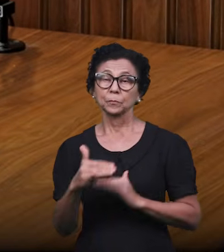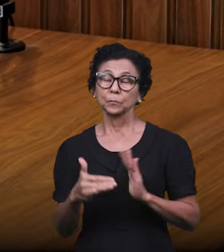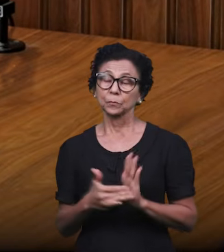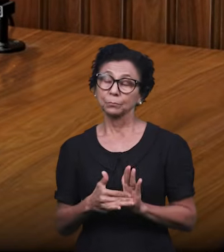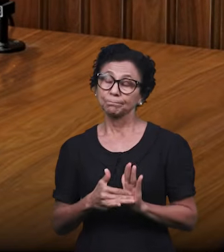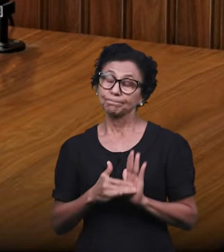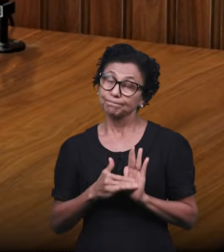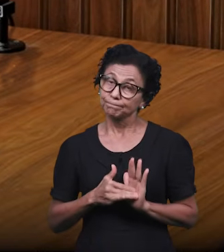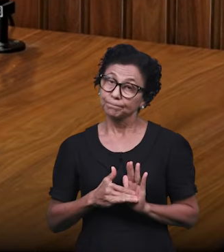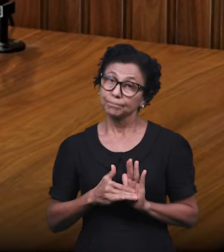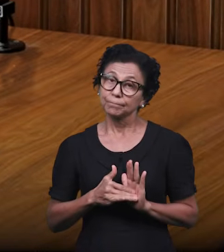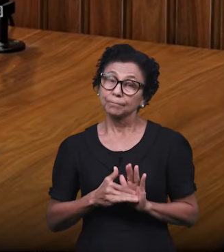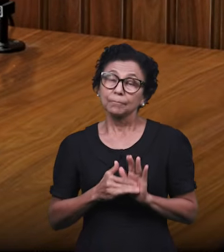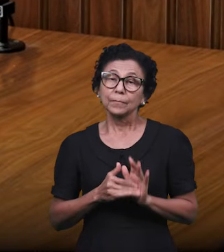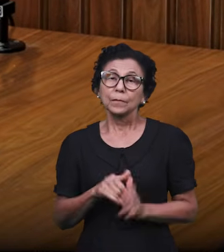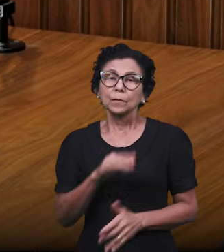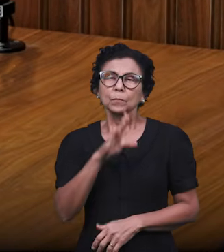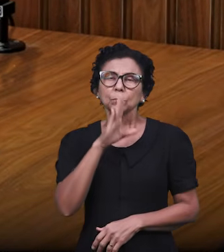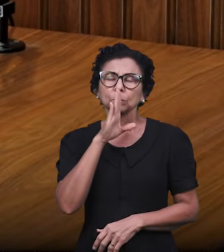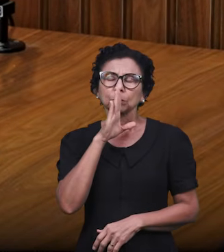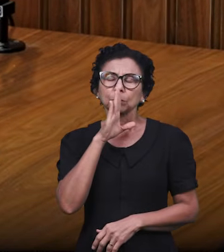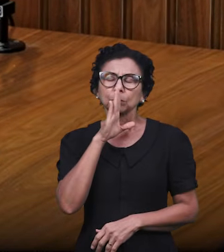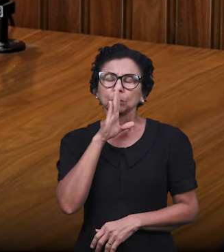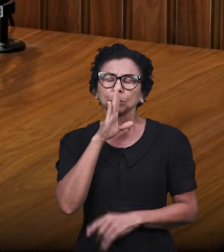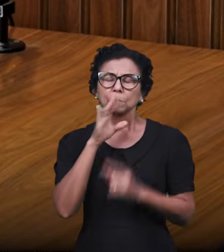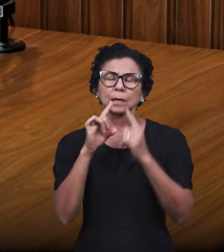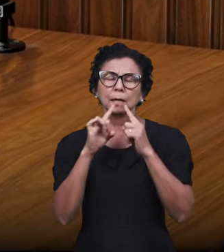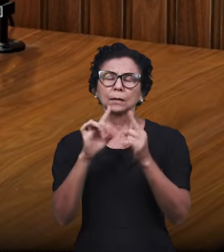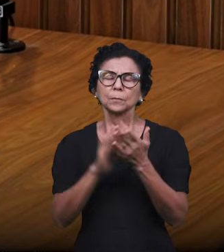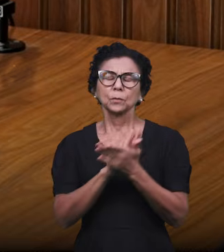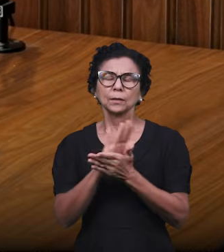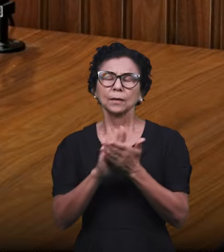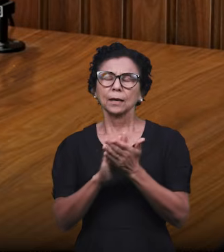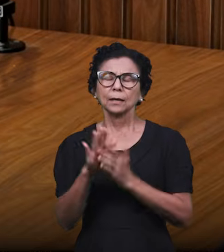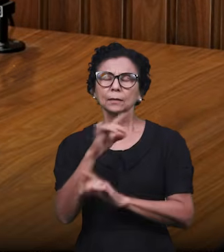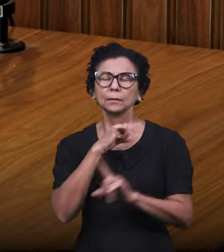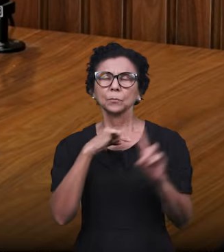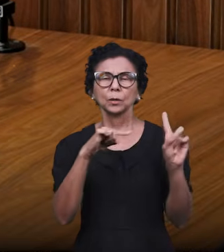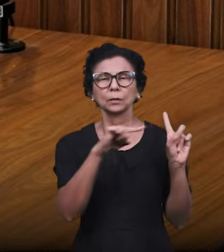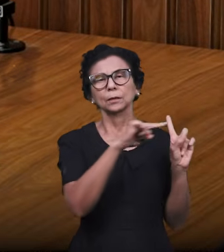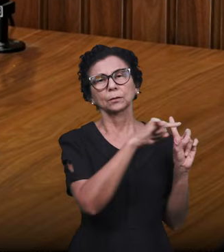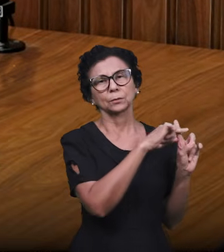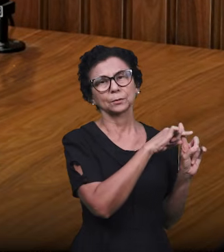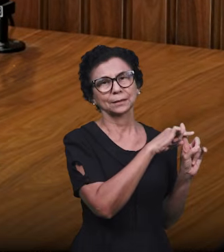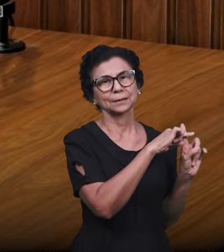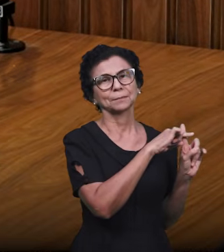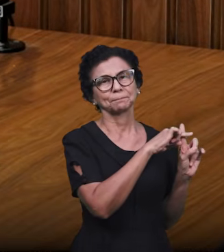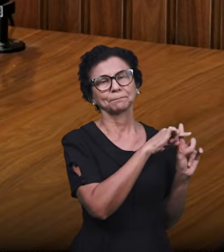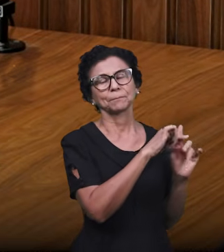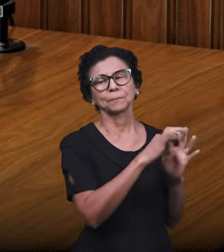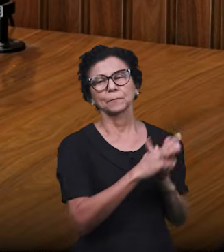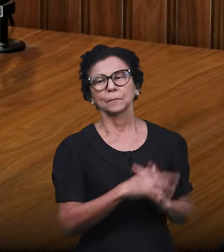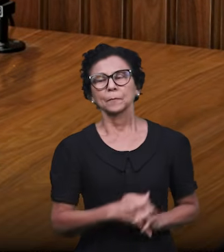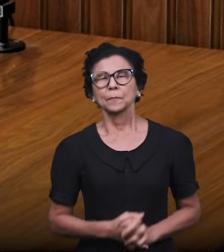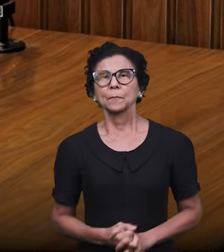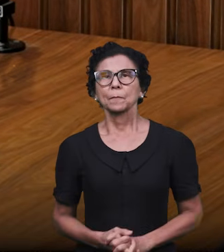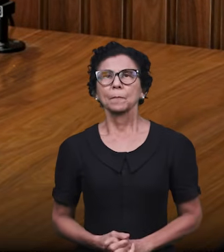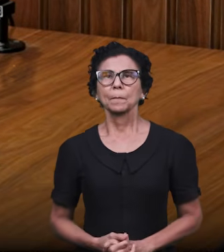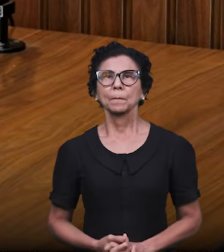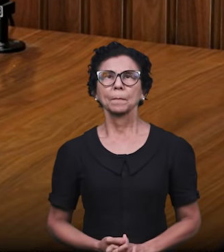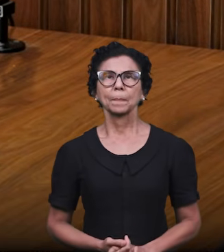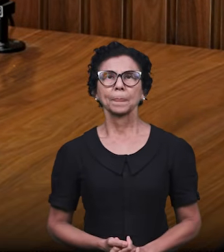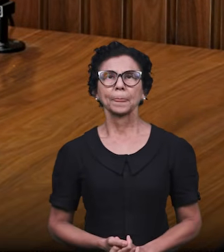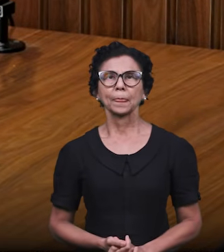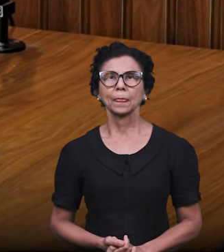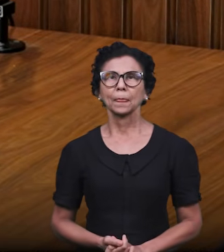ovelha muda, ele foi ao matadouro e não se queixou em nada, né? Então eu queria deixar aqui o abraço,